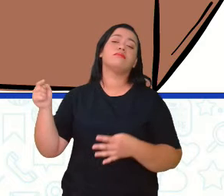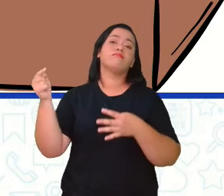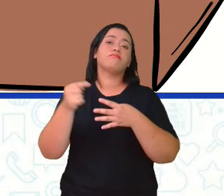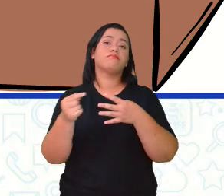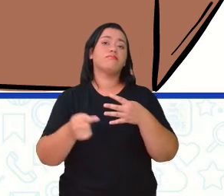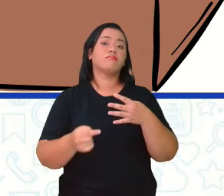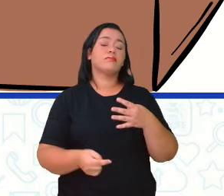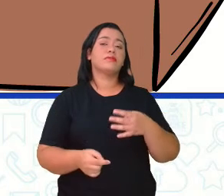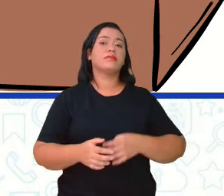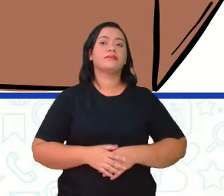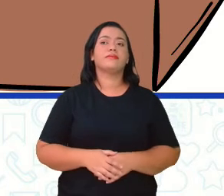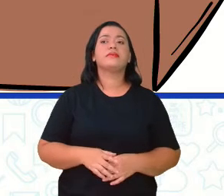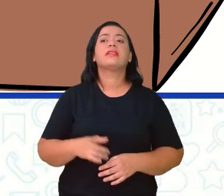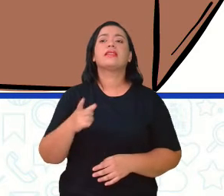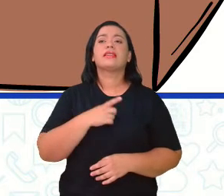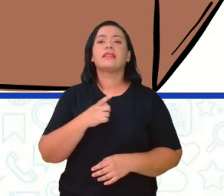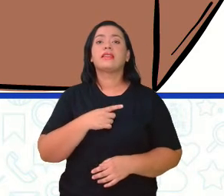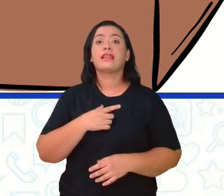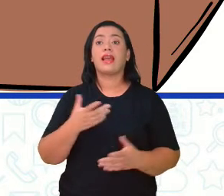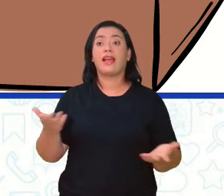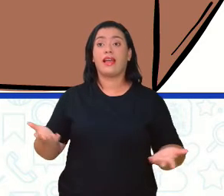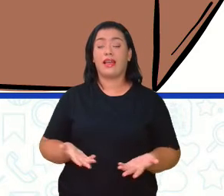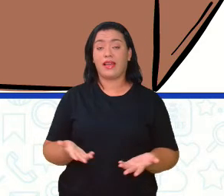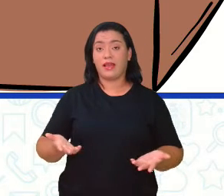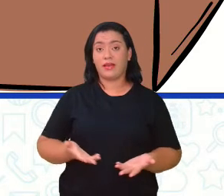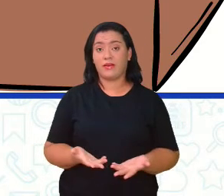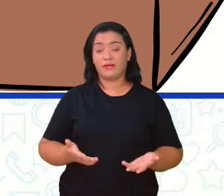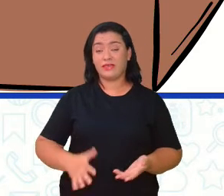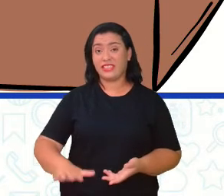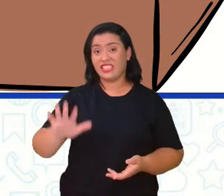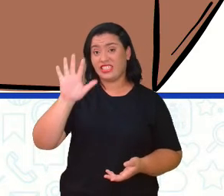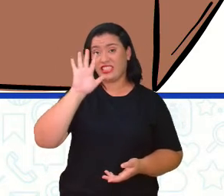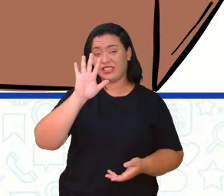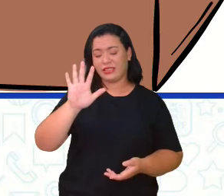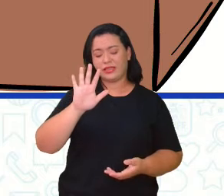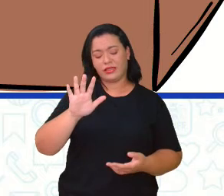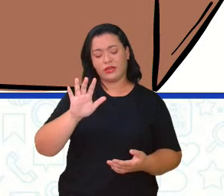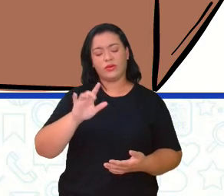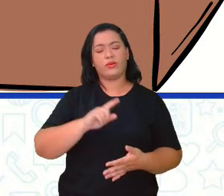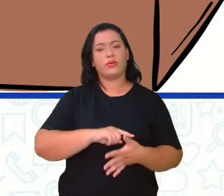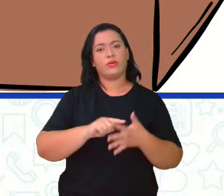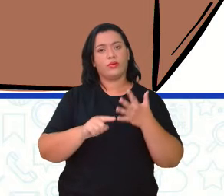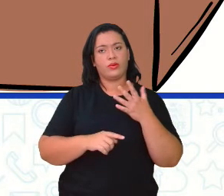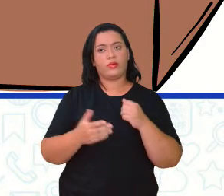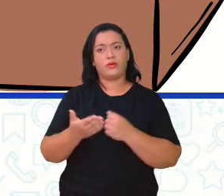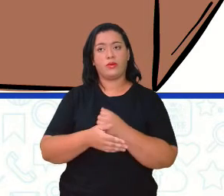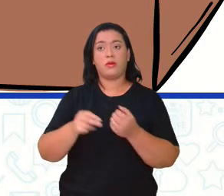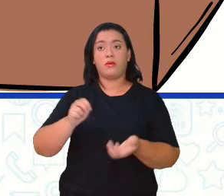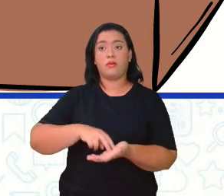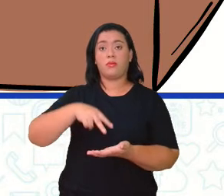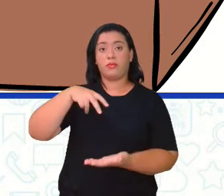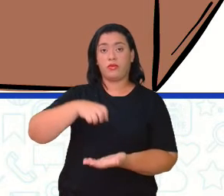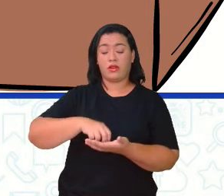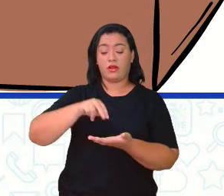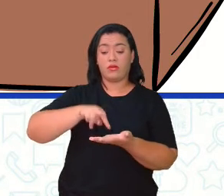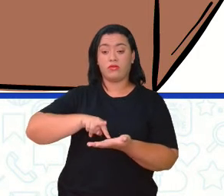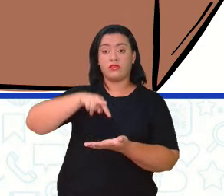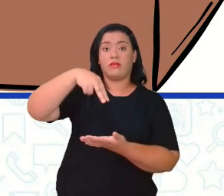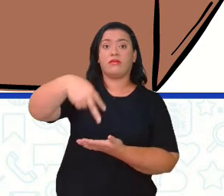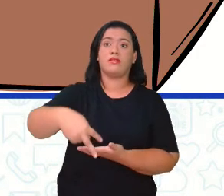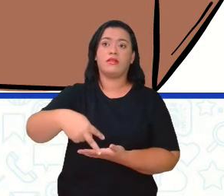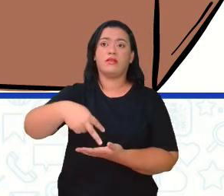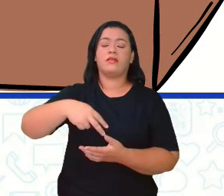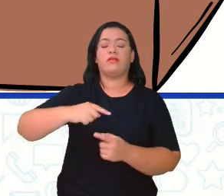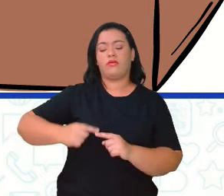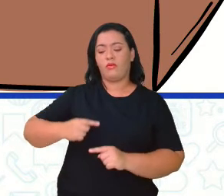fundamentos. E aí a gente tem na tela para vocês 5 fundamentos, que é o pular, o saltar,